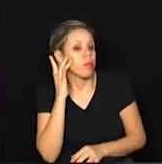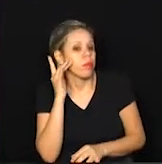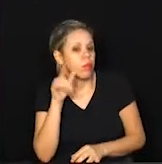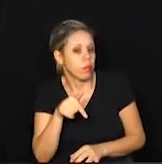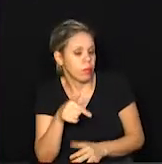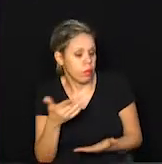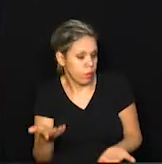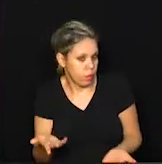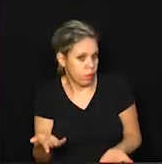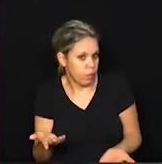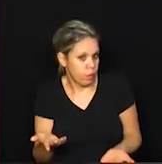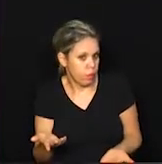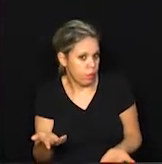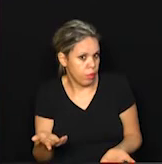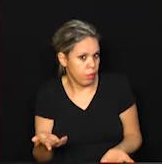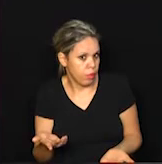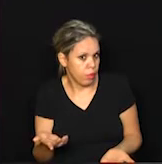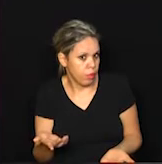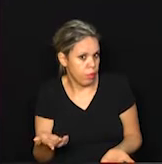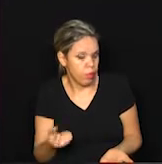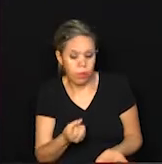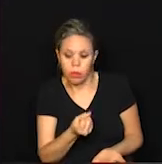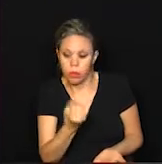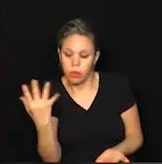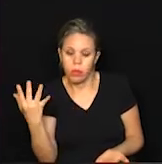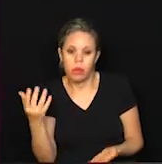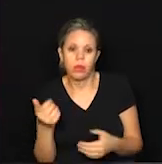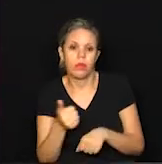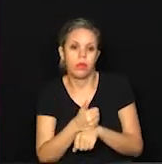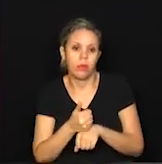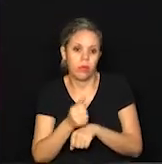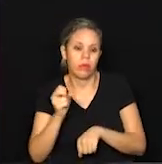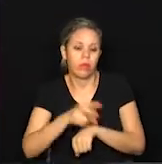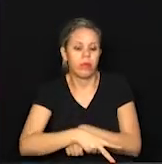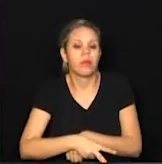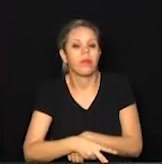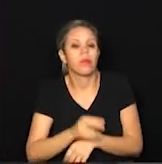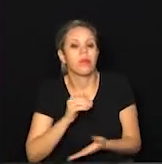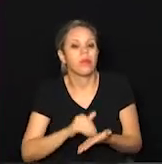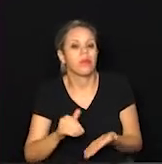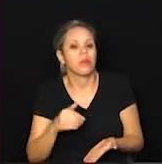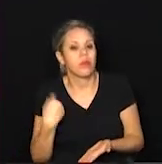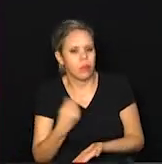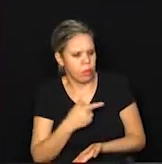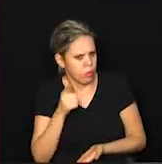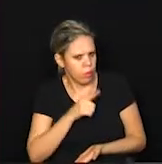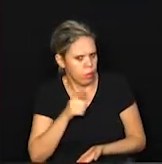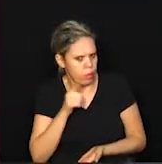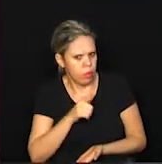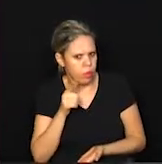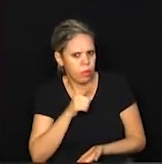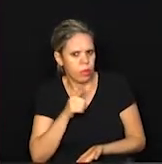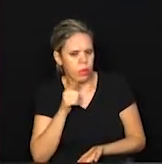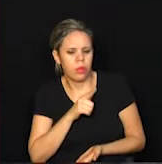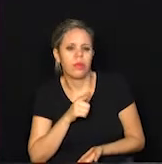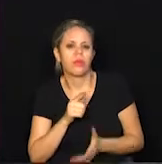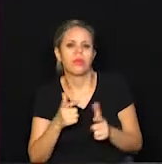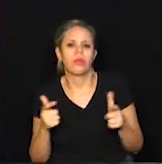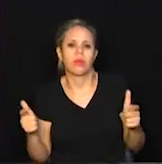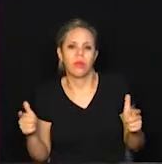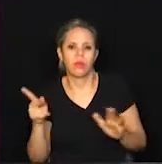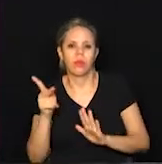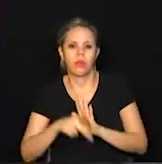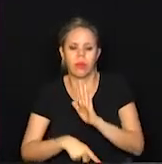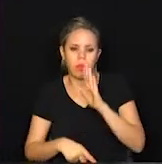essa alocação de cargos comissionados na secretaria, a gente vai conseguir avançar em